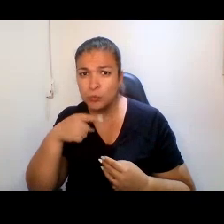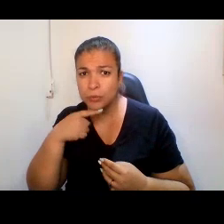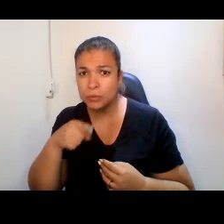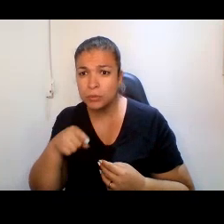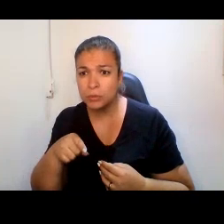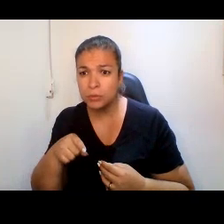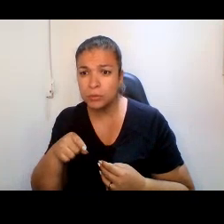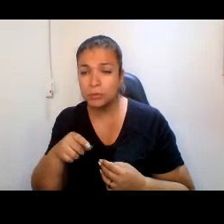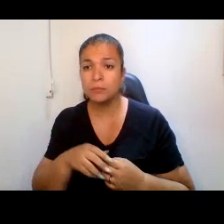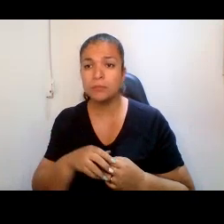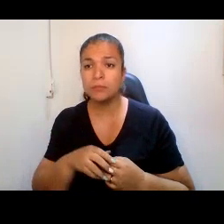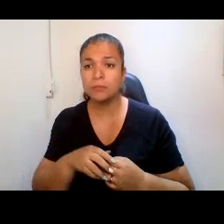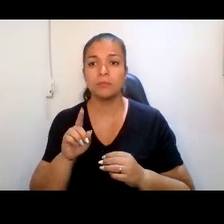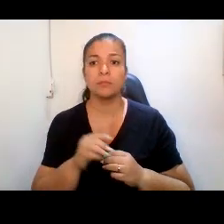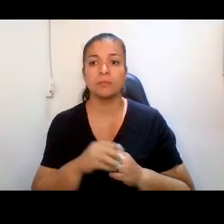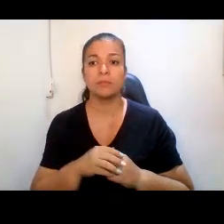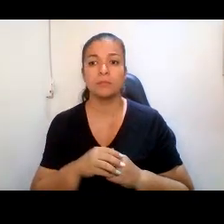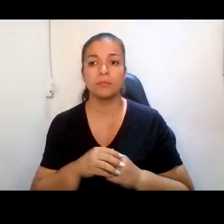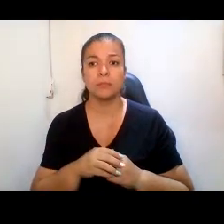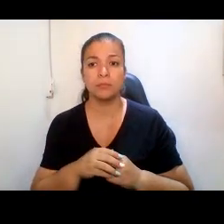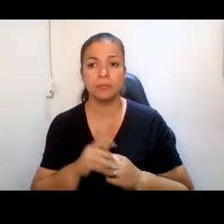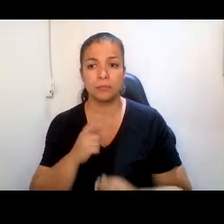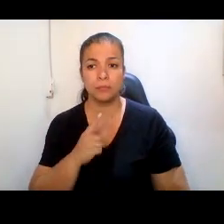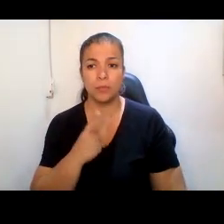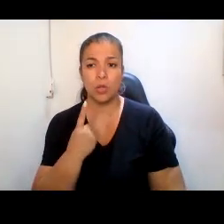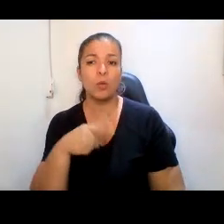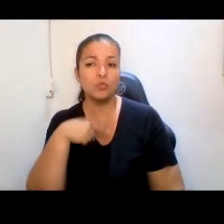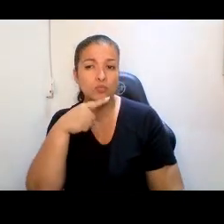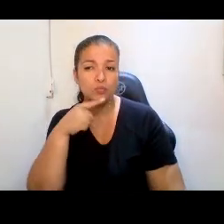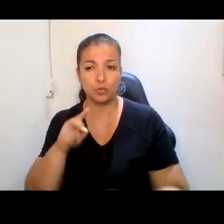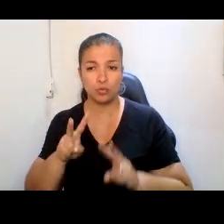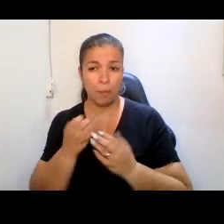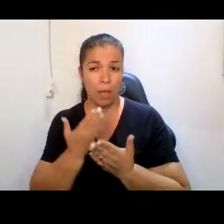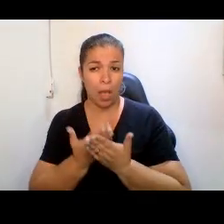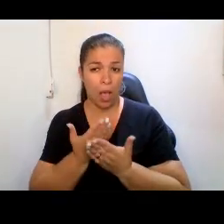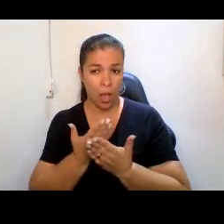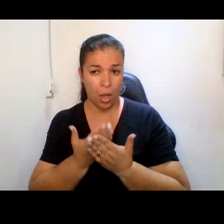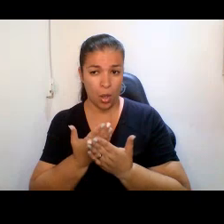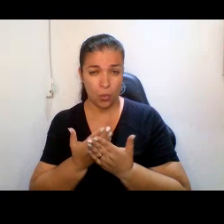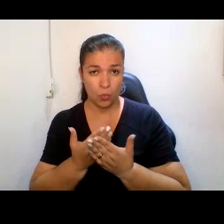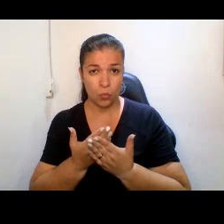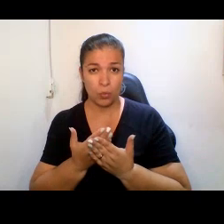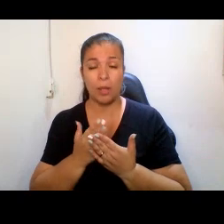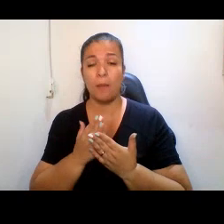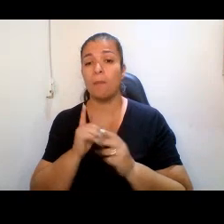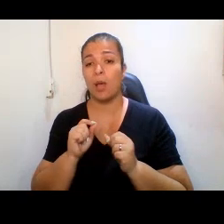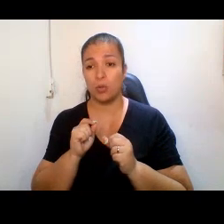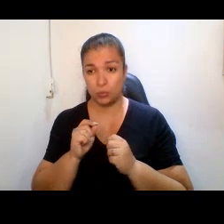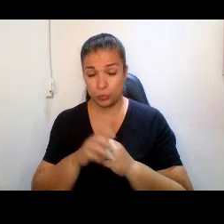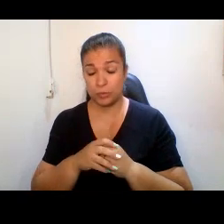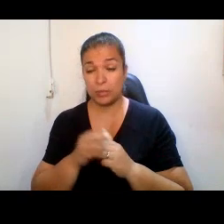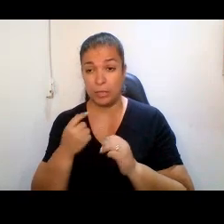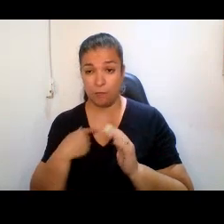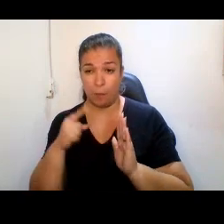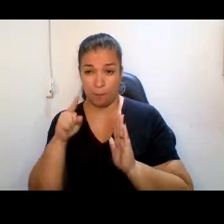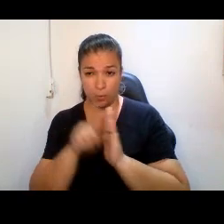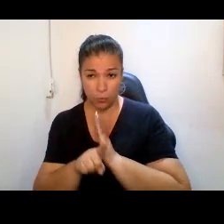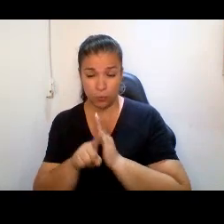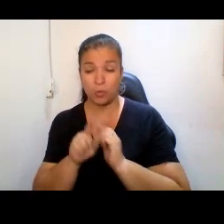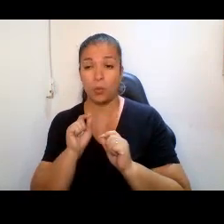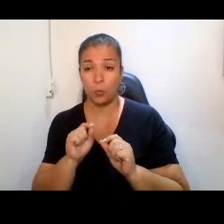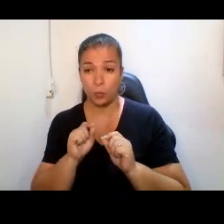Cristina, tem uma dúvida em relação à aula, mas não exatamente sobre essas três. O que foi perguntado hoje